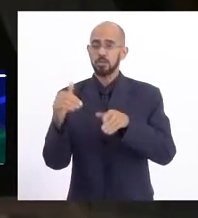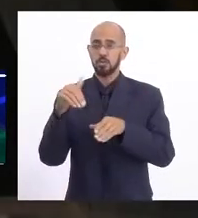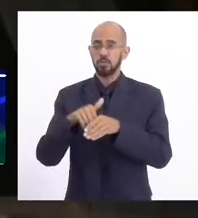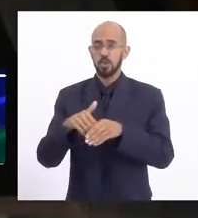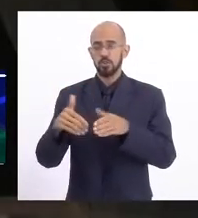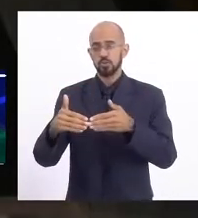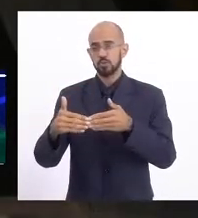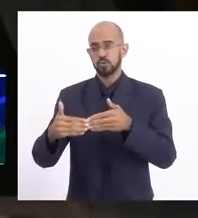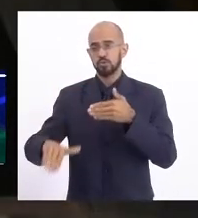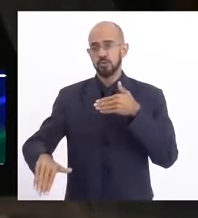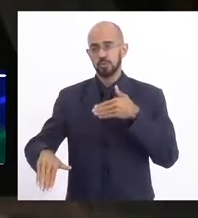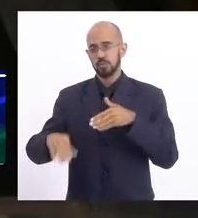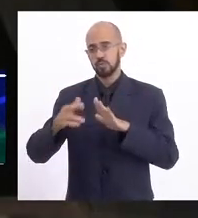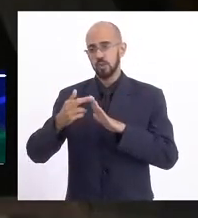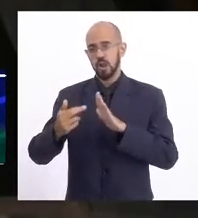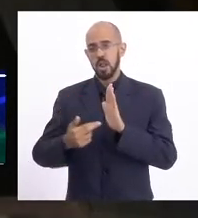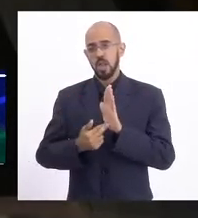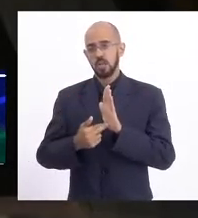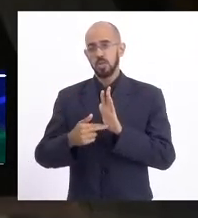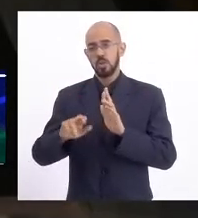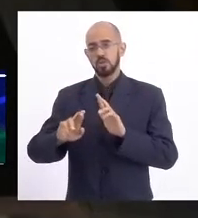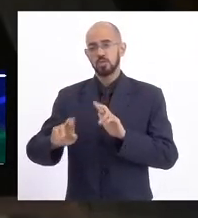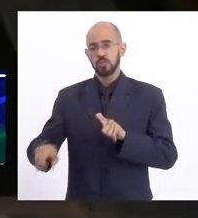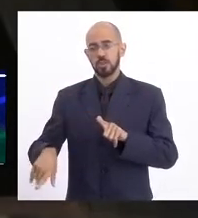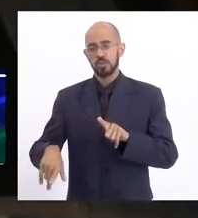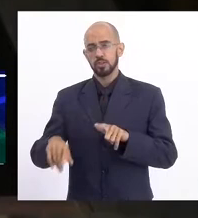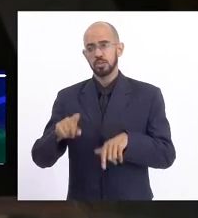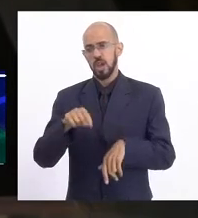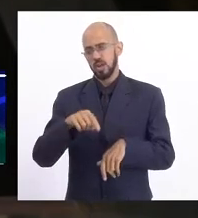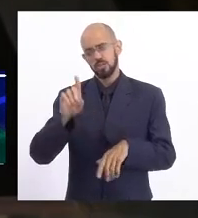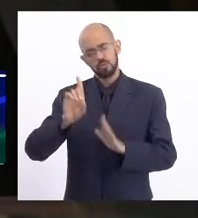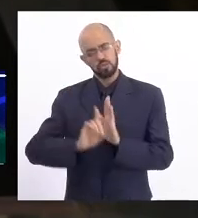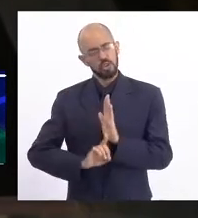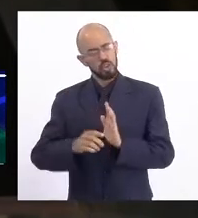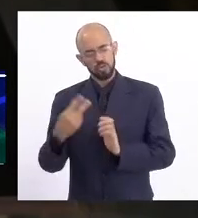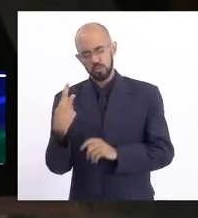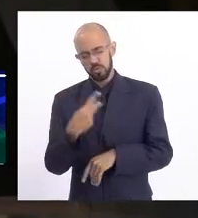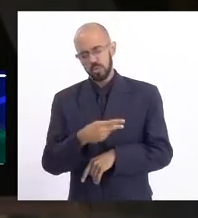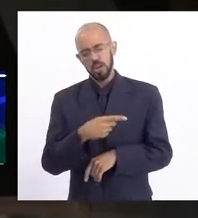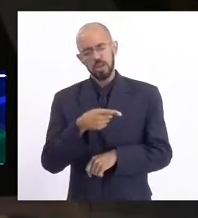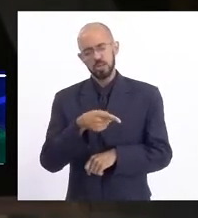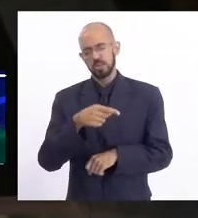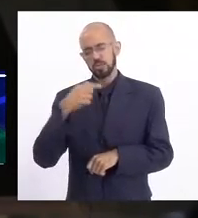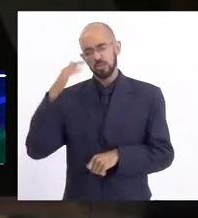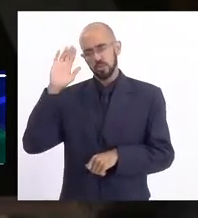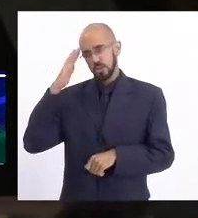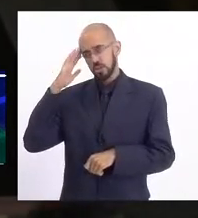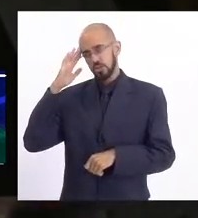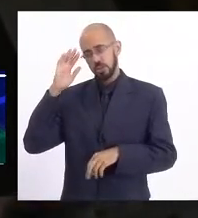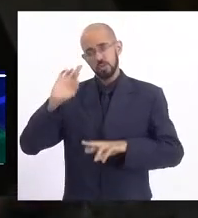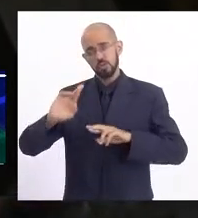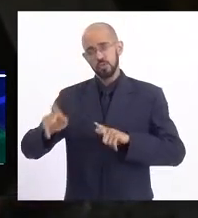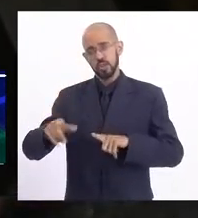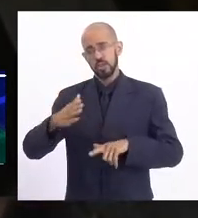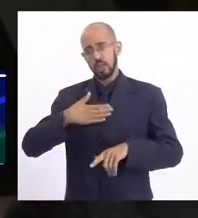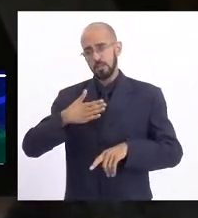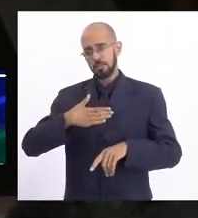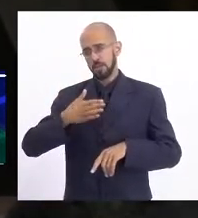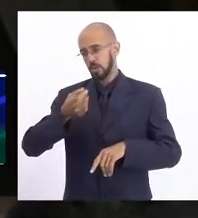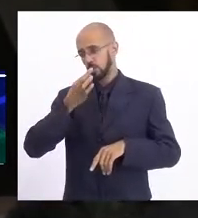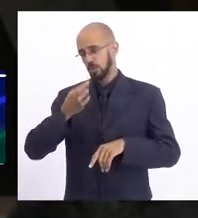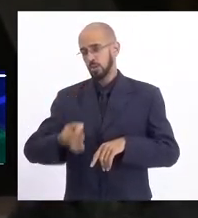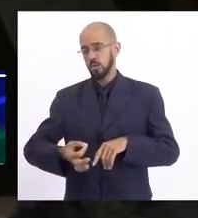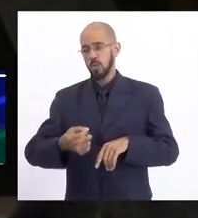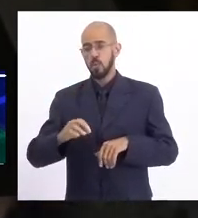de um relatório alternativo, era seu direito fazê-lo, se dedicou à CPI, tinha uma compreensão diferente da minha compreensão como